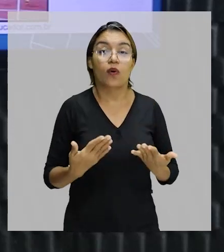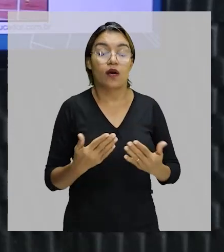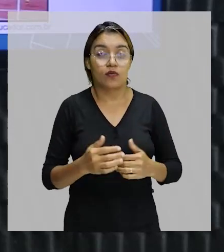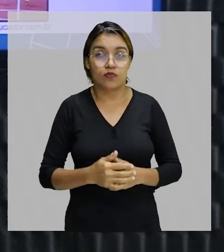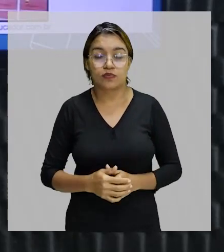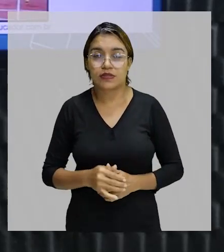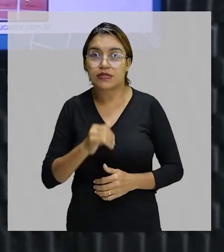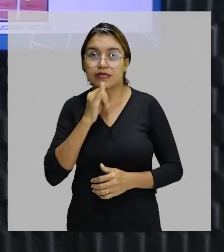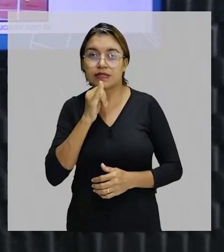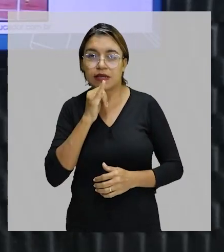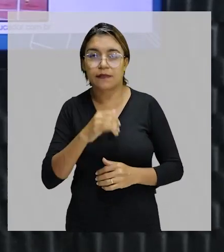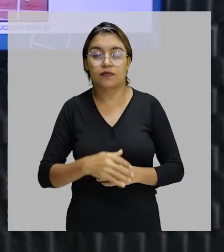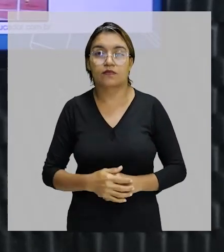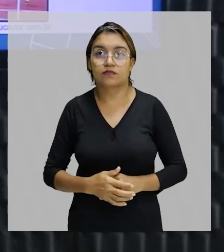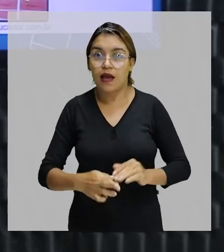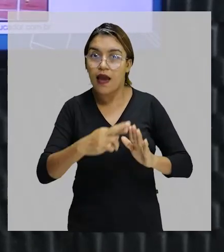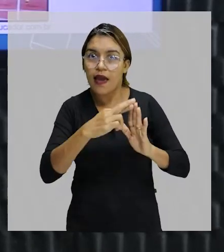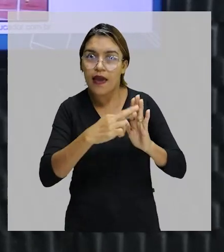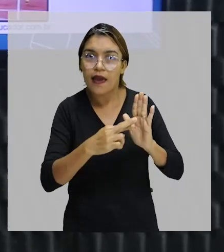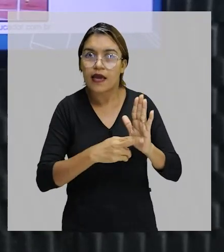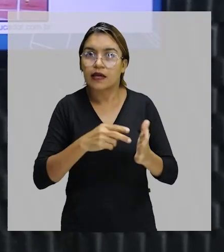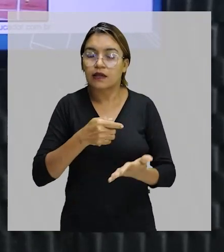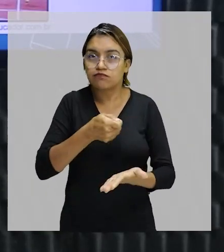tinha amarrado na regra